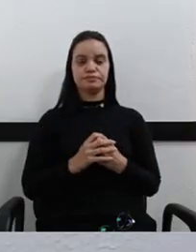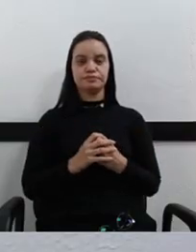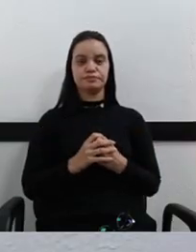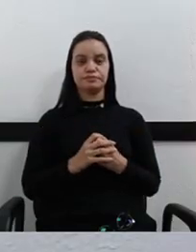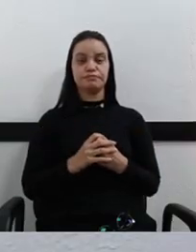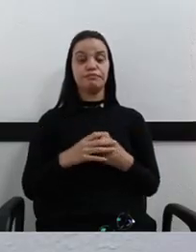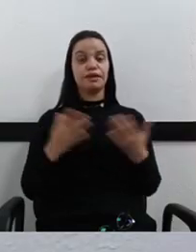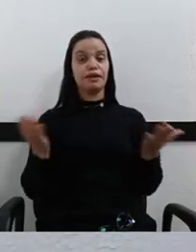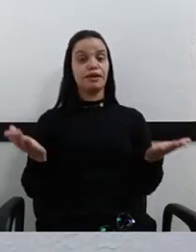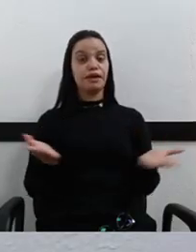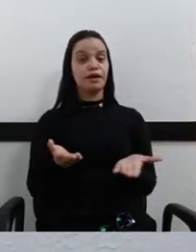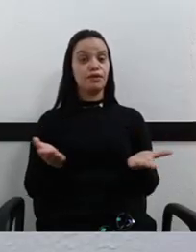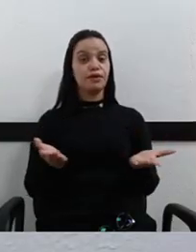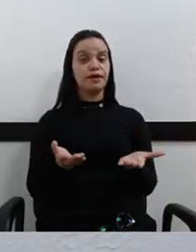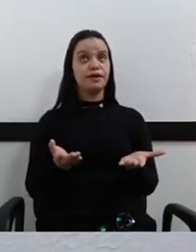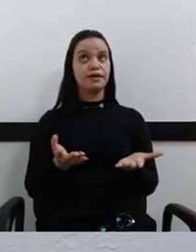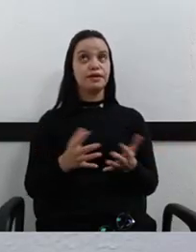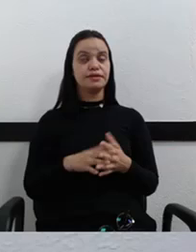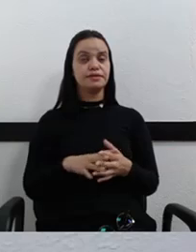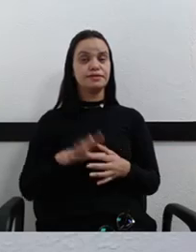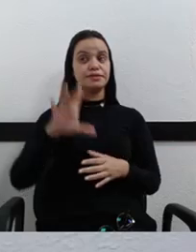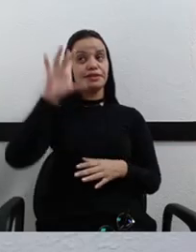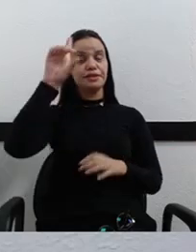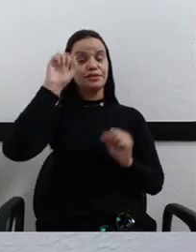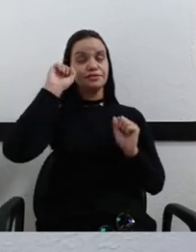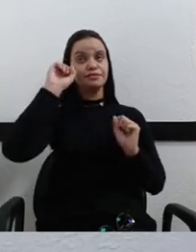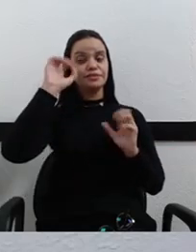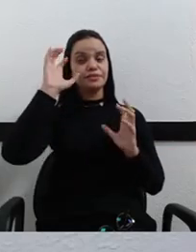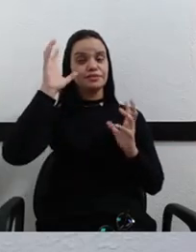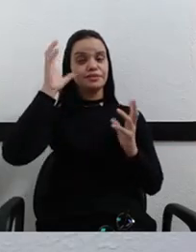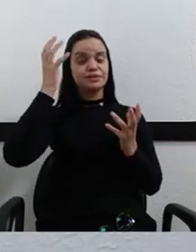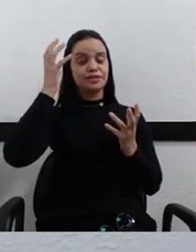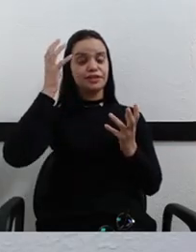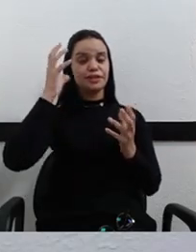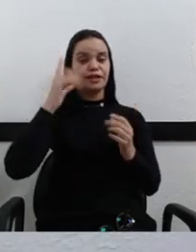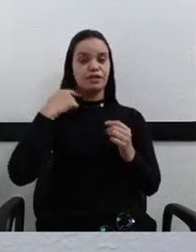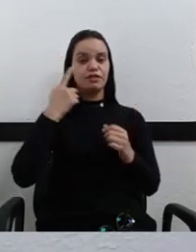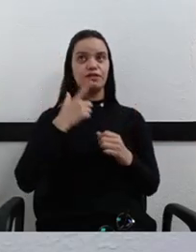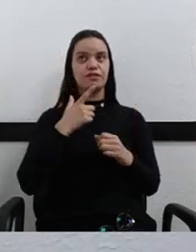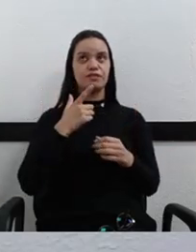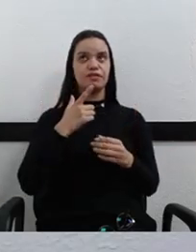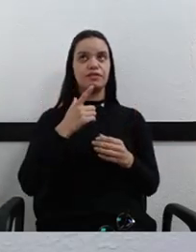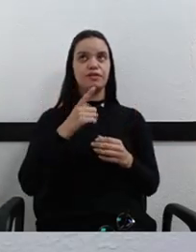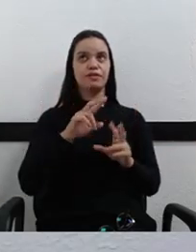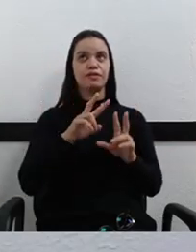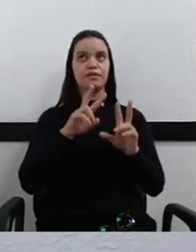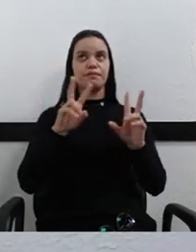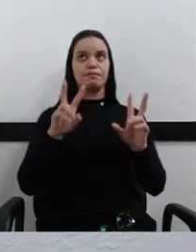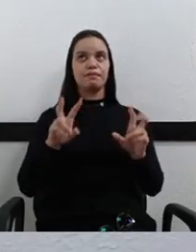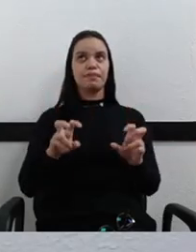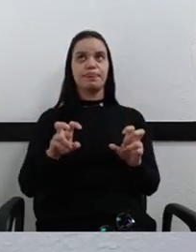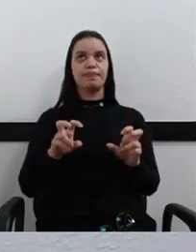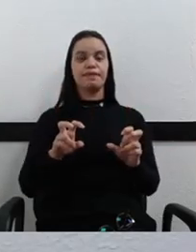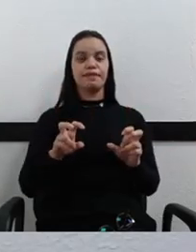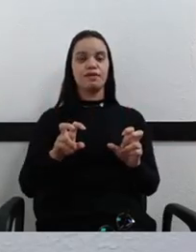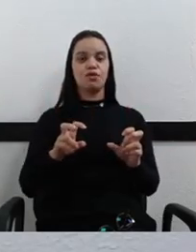E agora, se Deus quiser, passaremos para a pauta do dia.